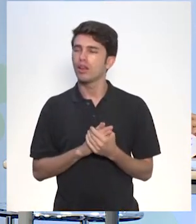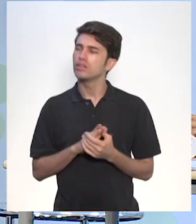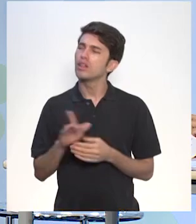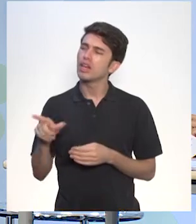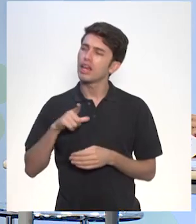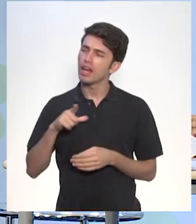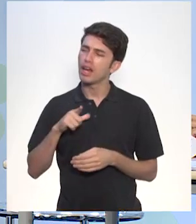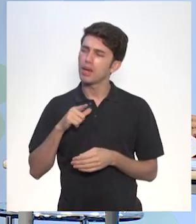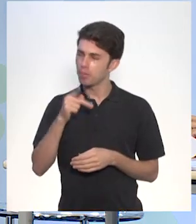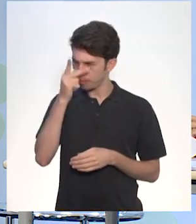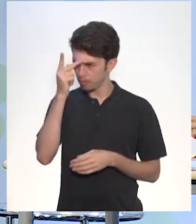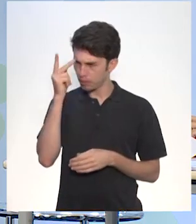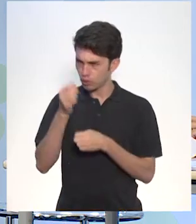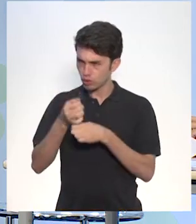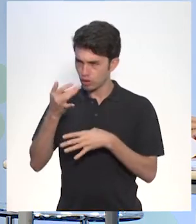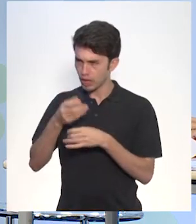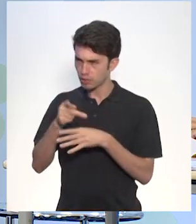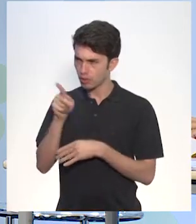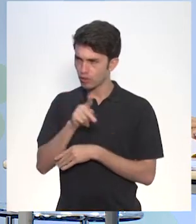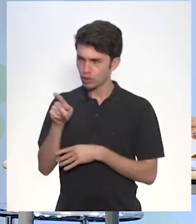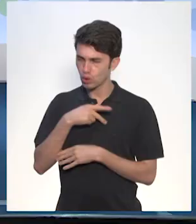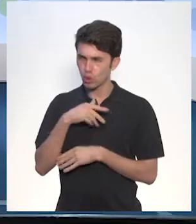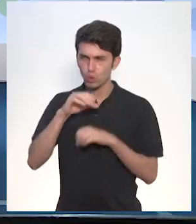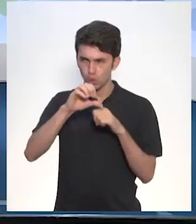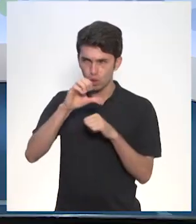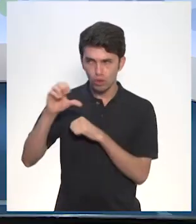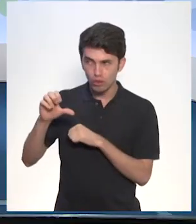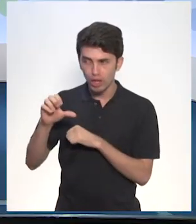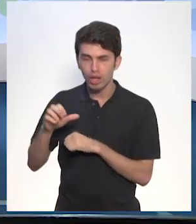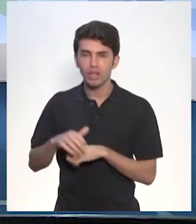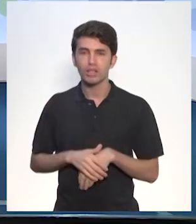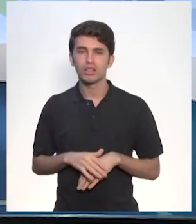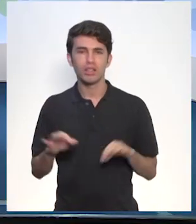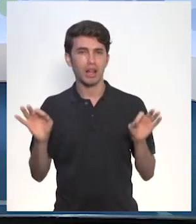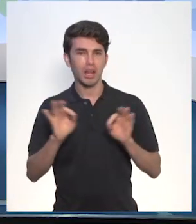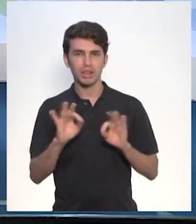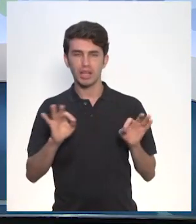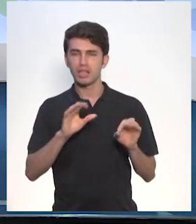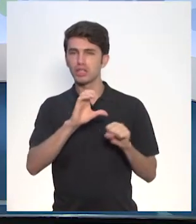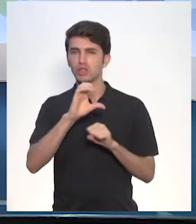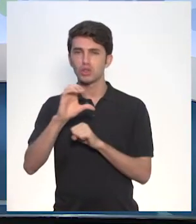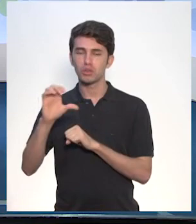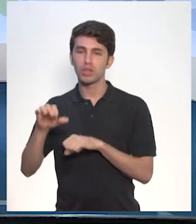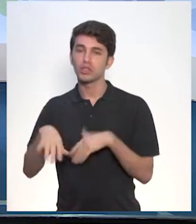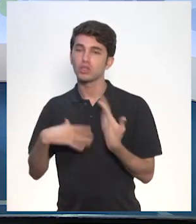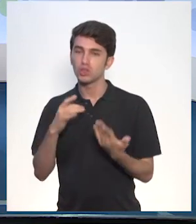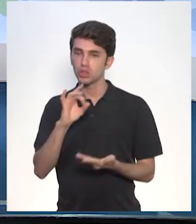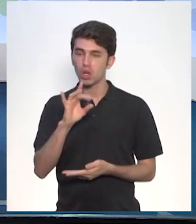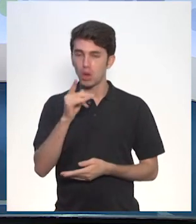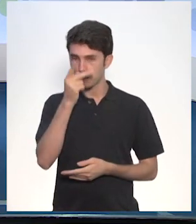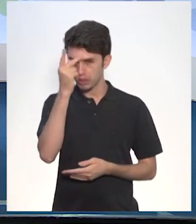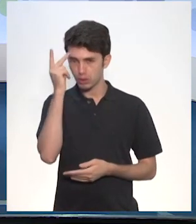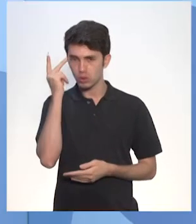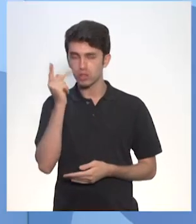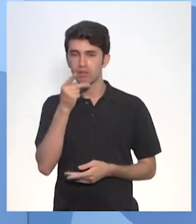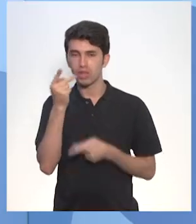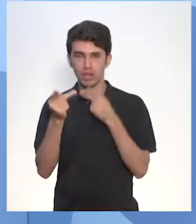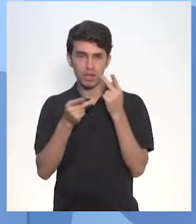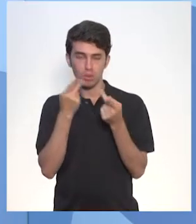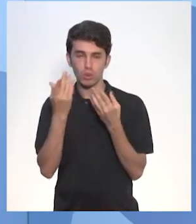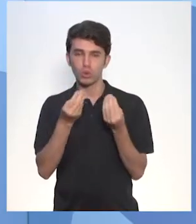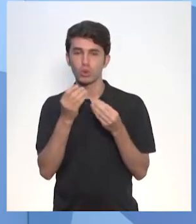em respeito ao lettering ou vamos prosseguir? Sem dúvidas? Não, nenhuma dúvida. Só o pessoal mandando bastante bom dia